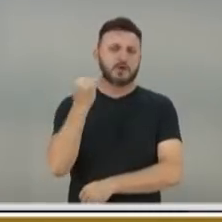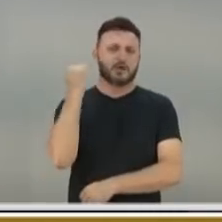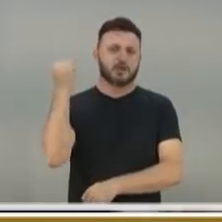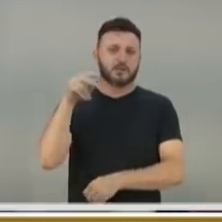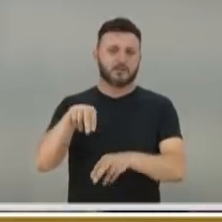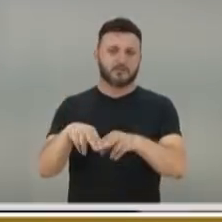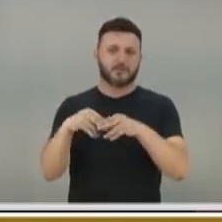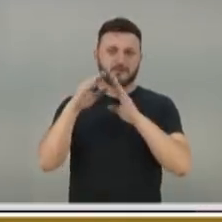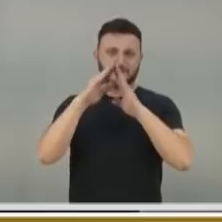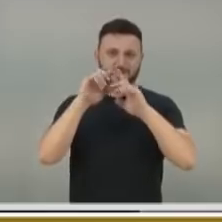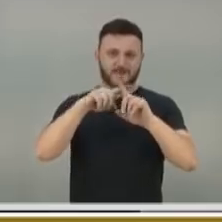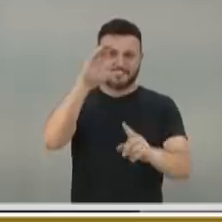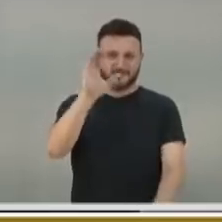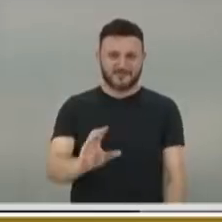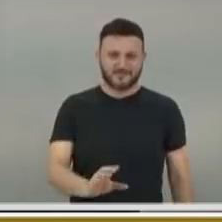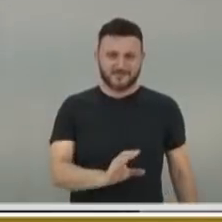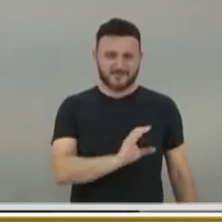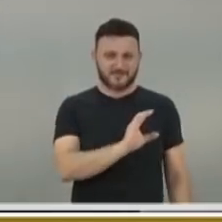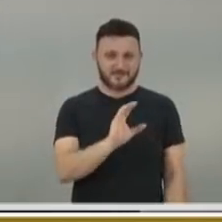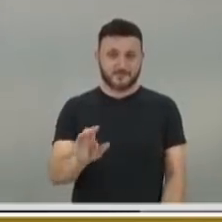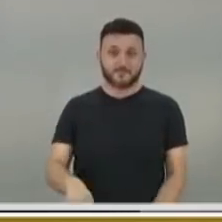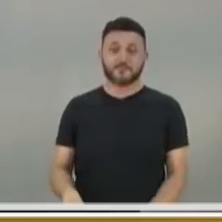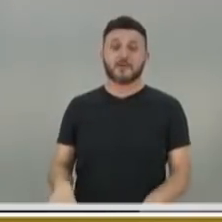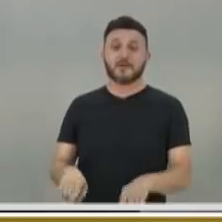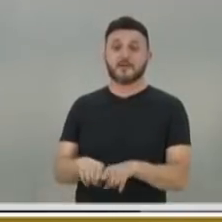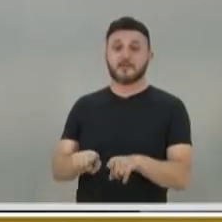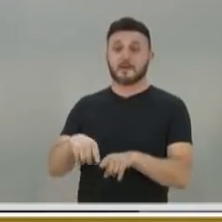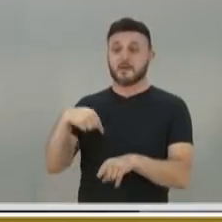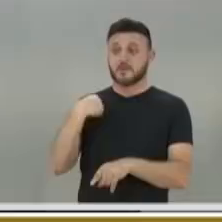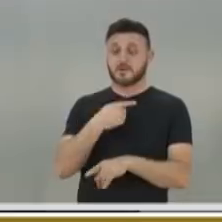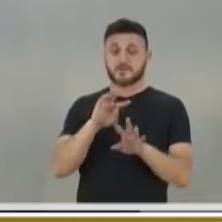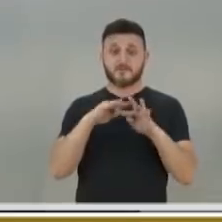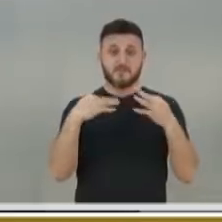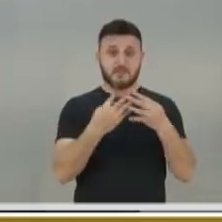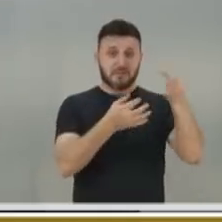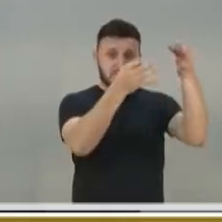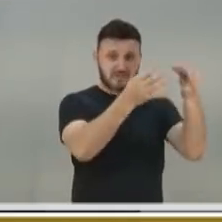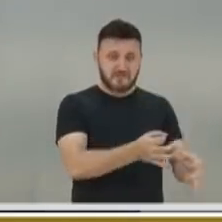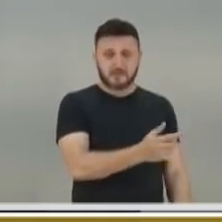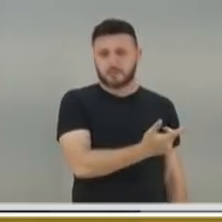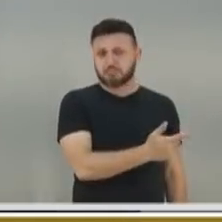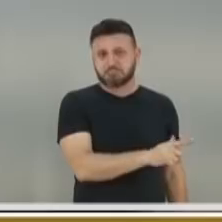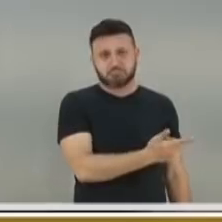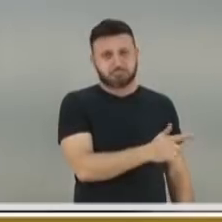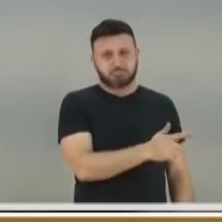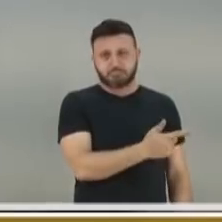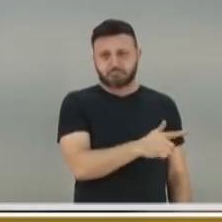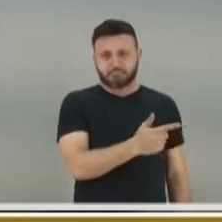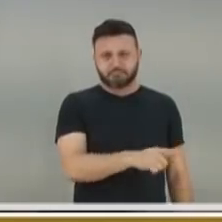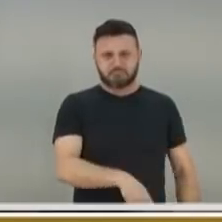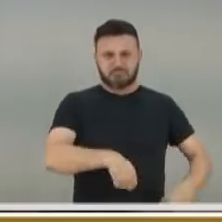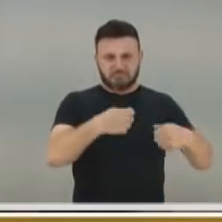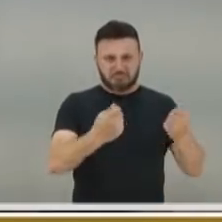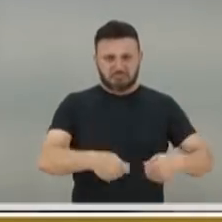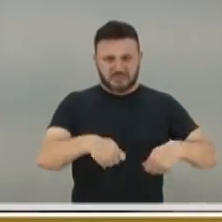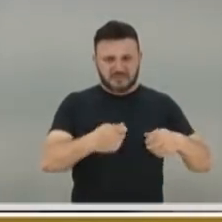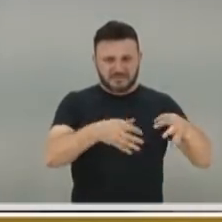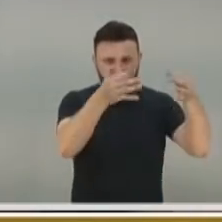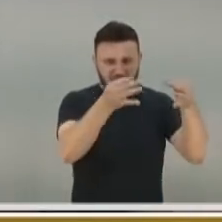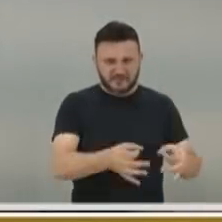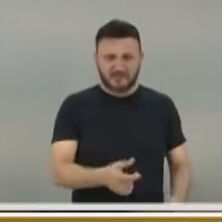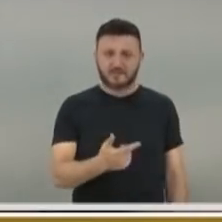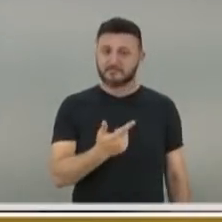Igreja Católica. Nossa família não é perfeita e não precisa ser uma família